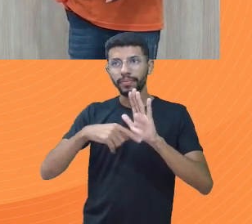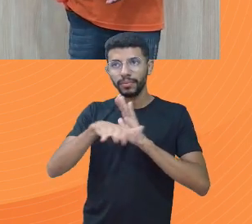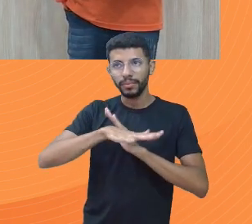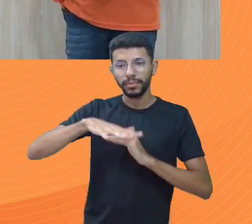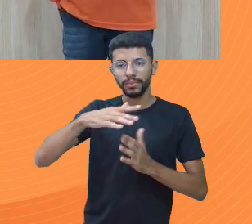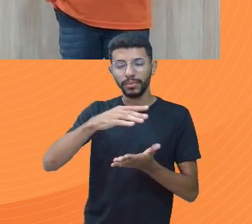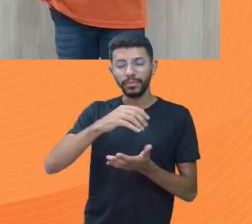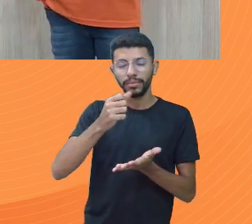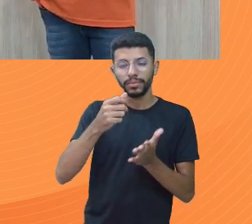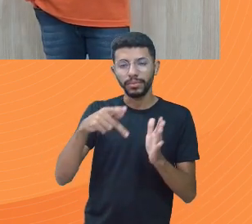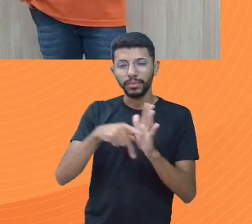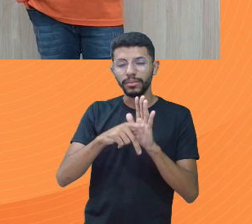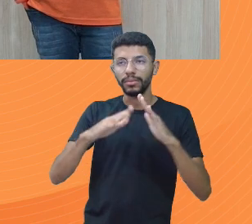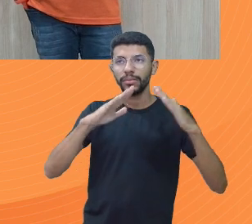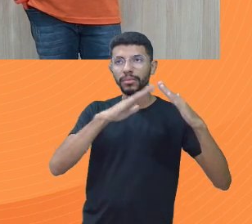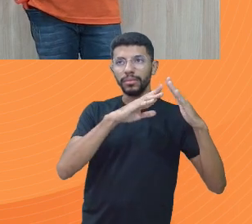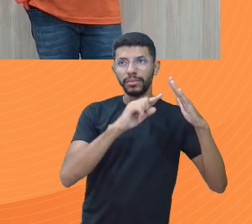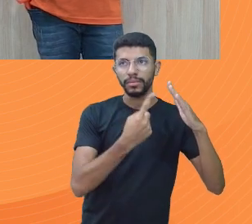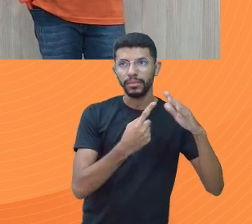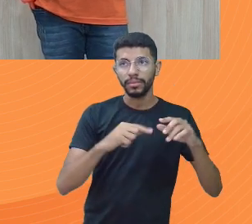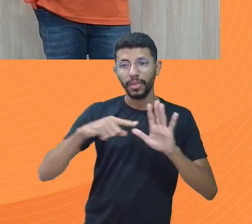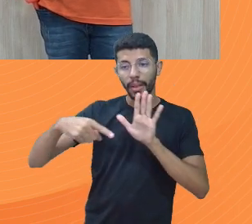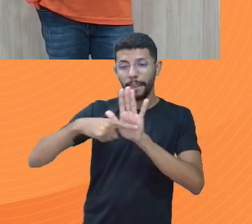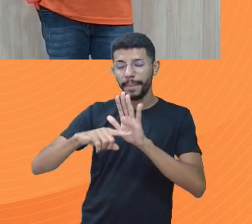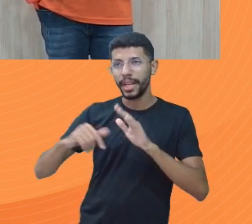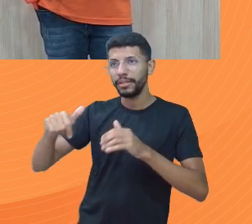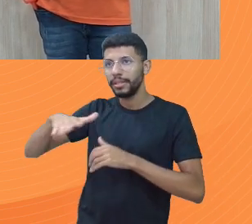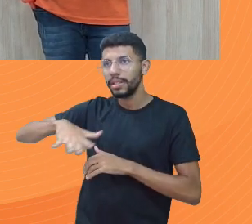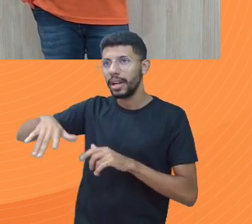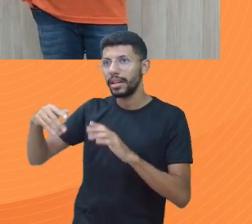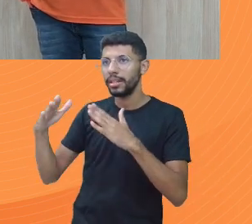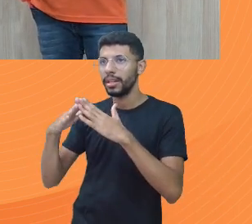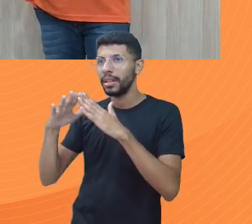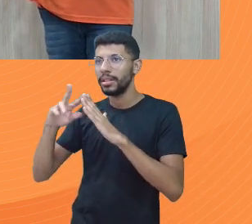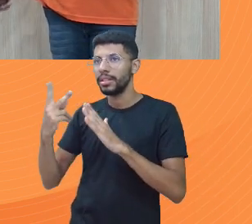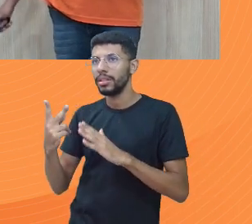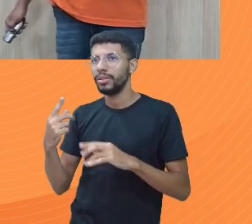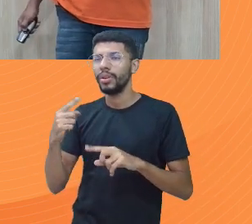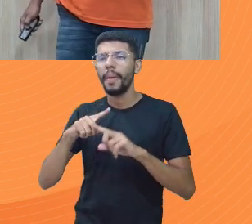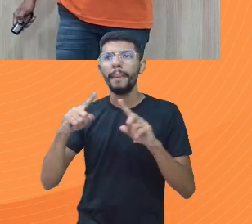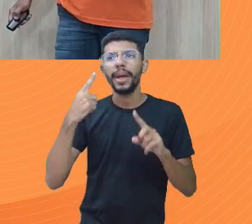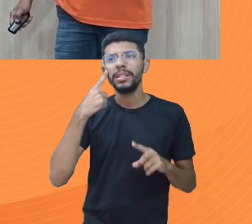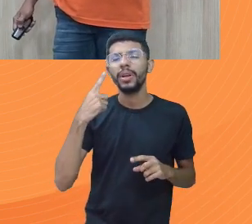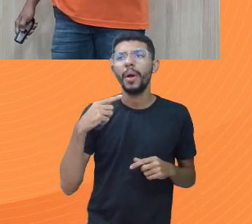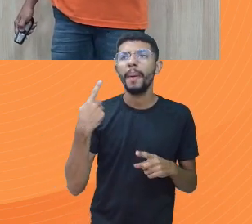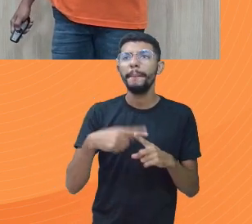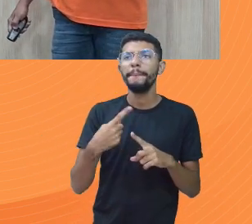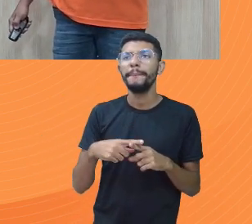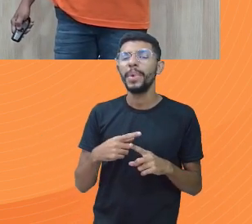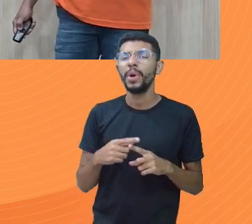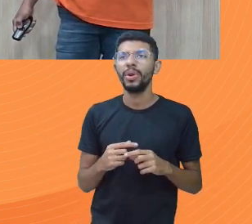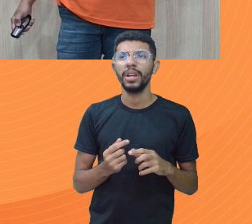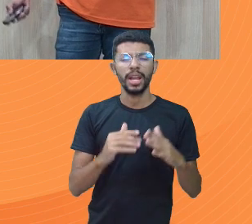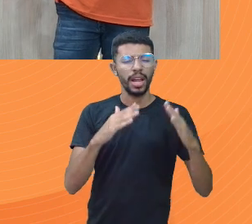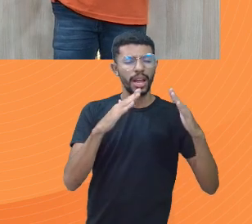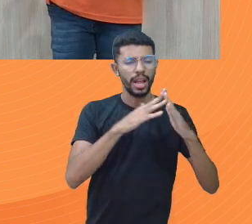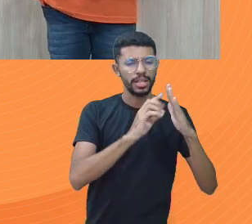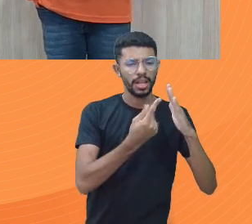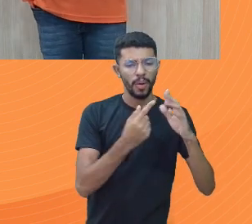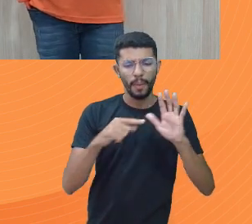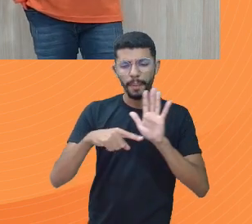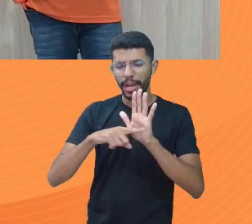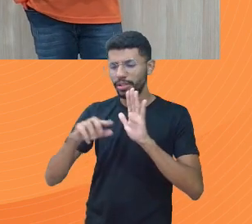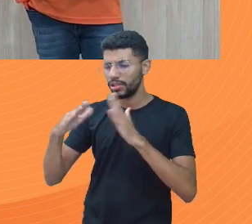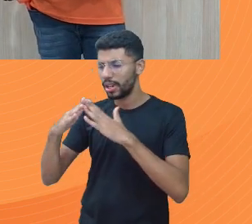casa 1 e a área da casa, menos a área da casa 2. Professor, por que o senhor está fazendo casa 1 menos casa 2?